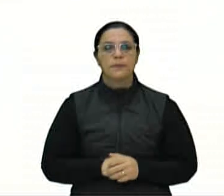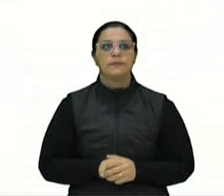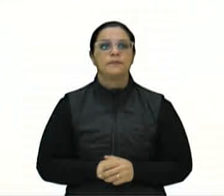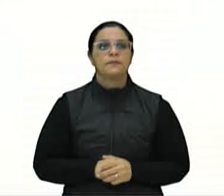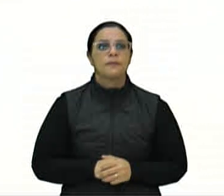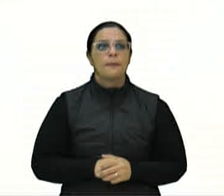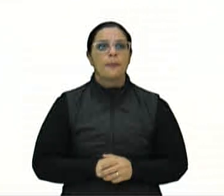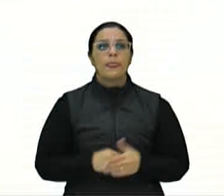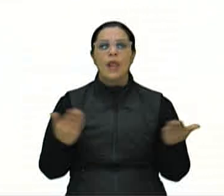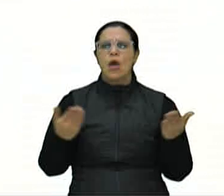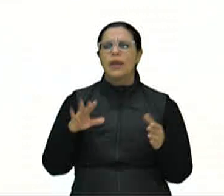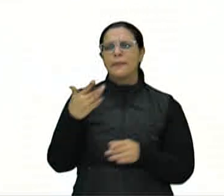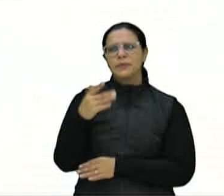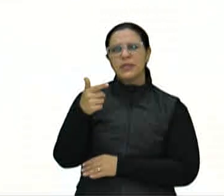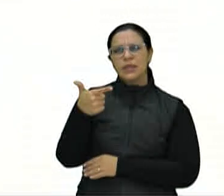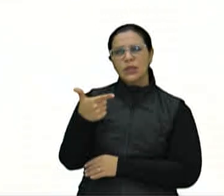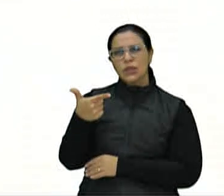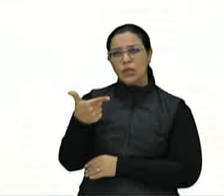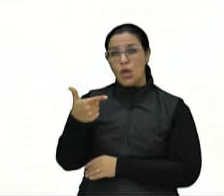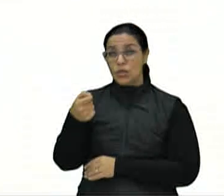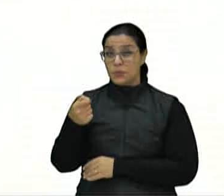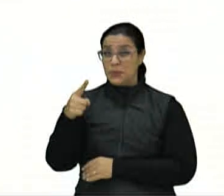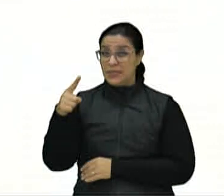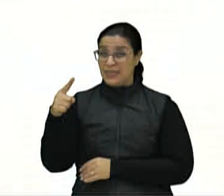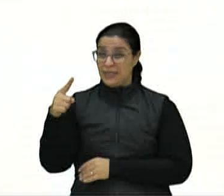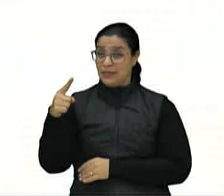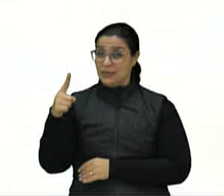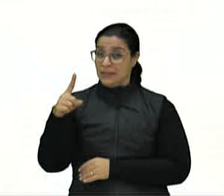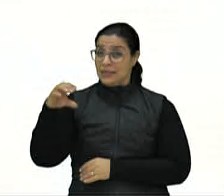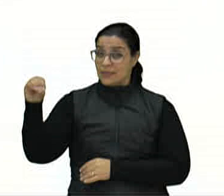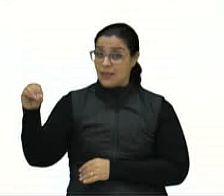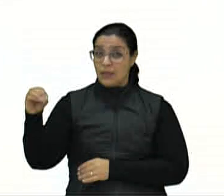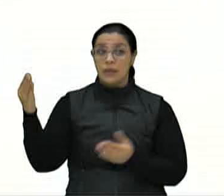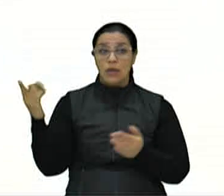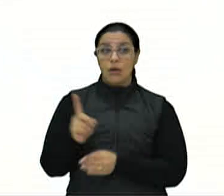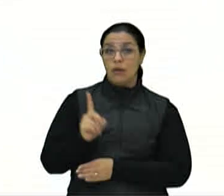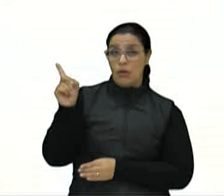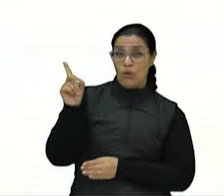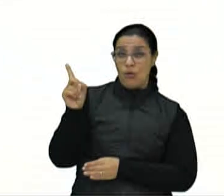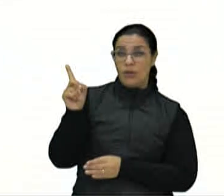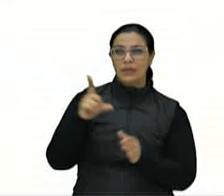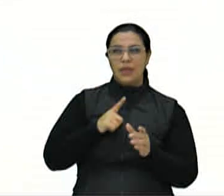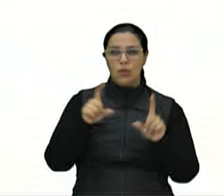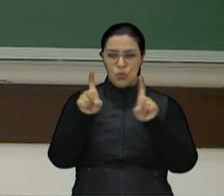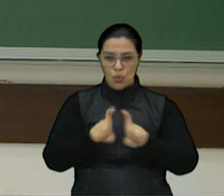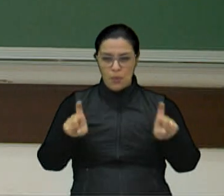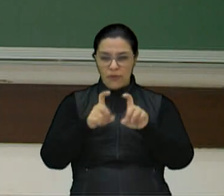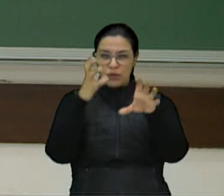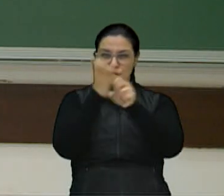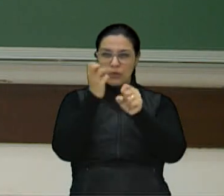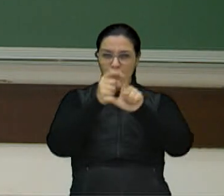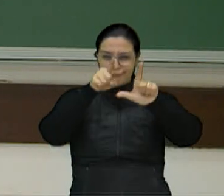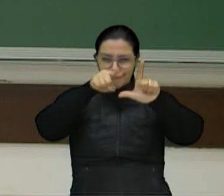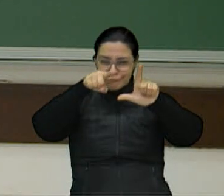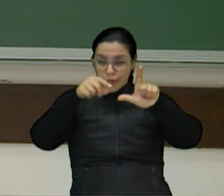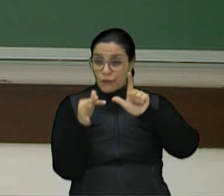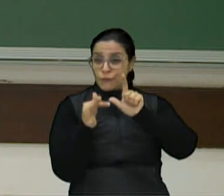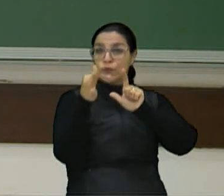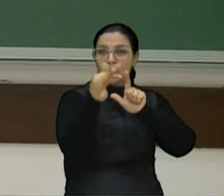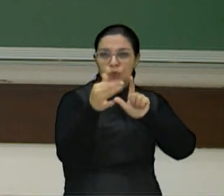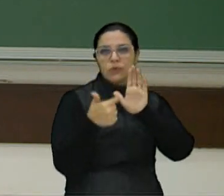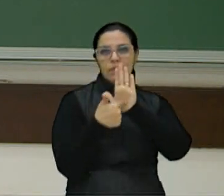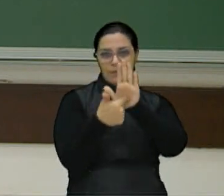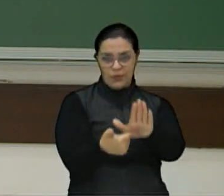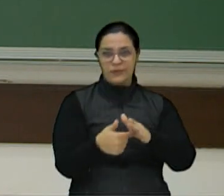Info. Por volta de 2100, modelos, porque se joga isso no computador e o computador faz uma